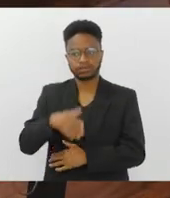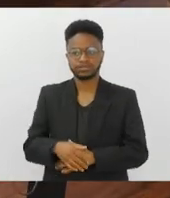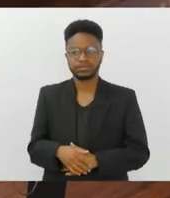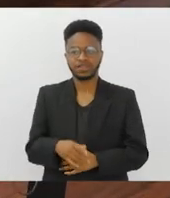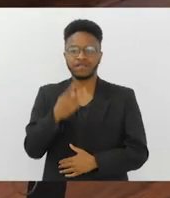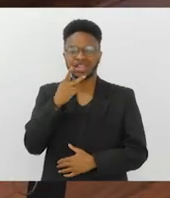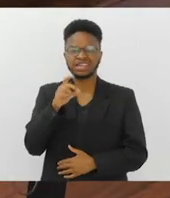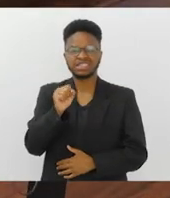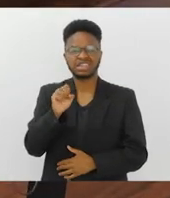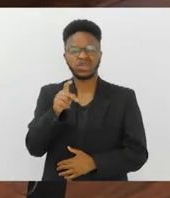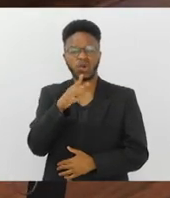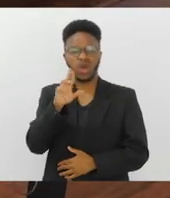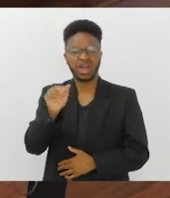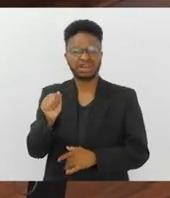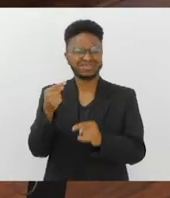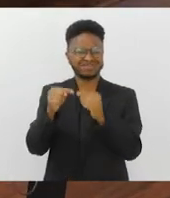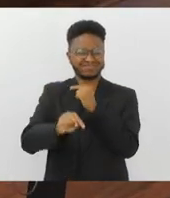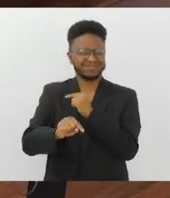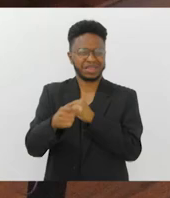é até engraçado, né? Mas...